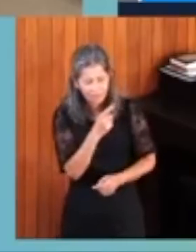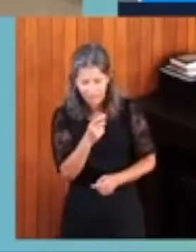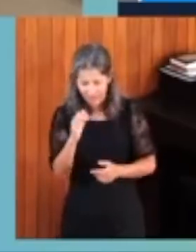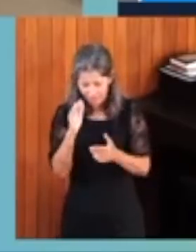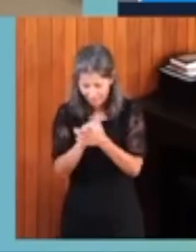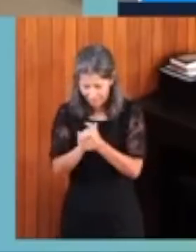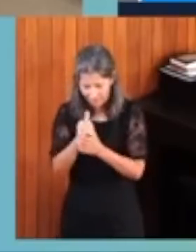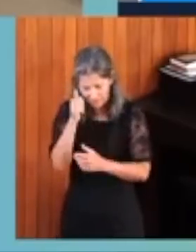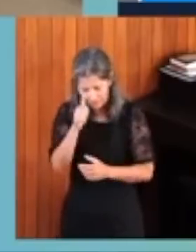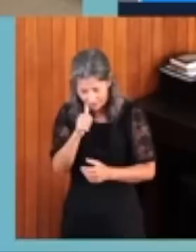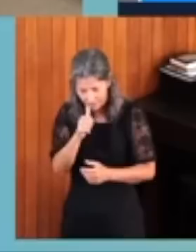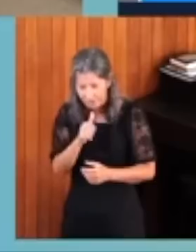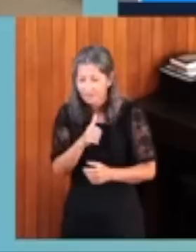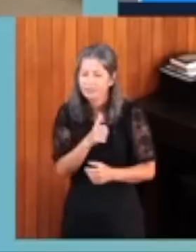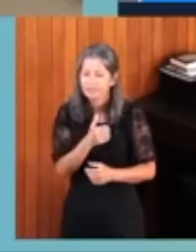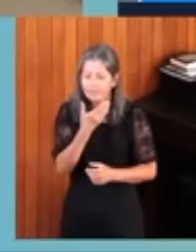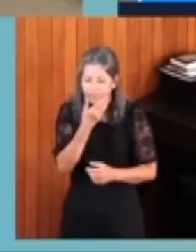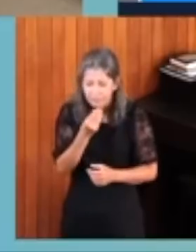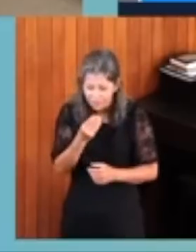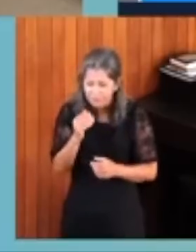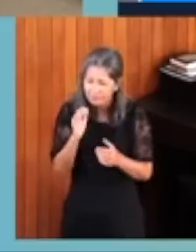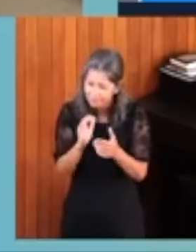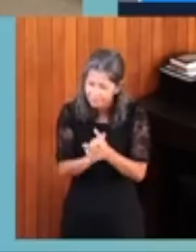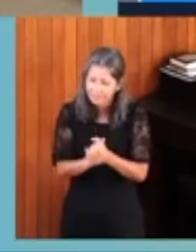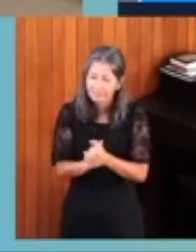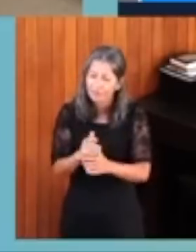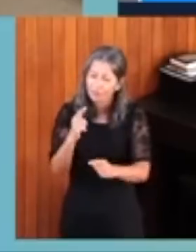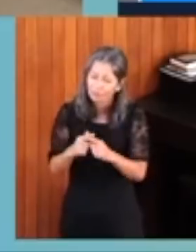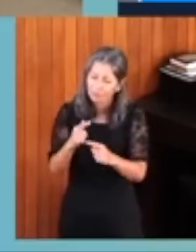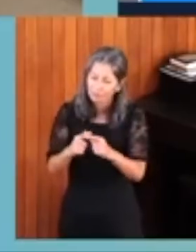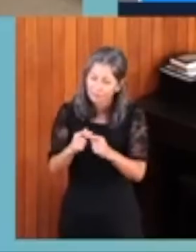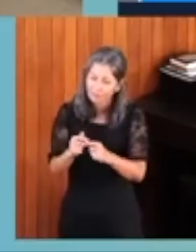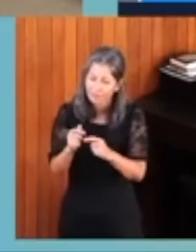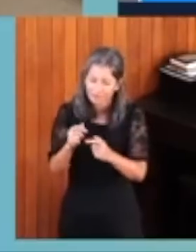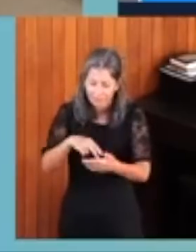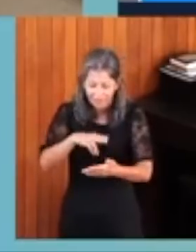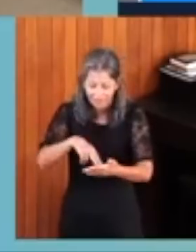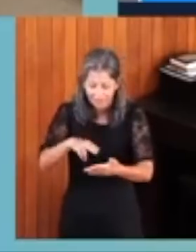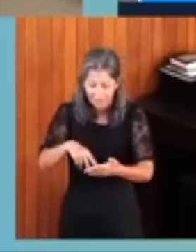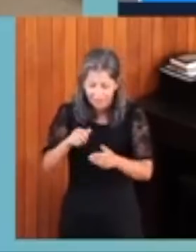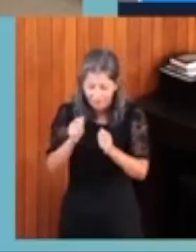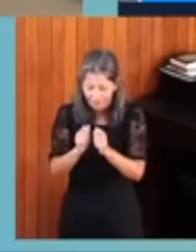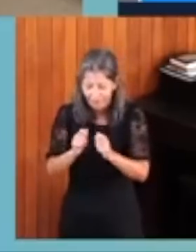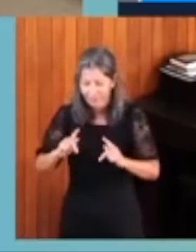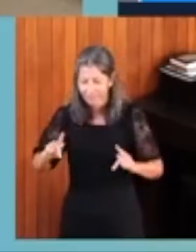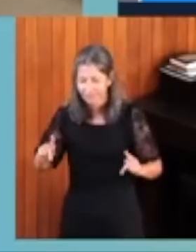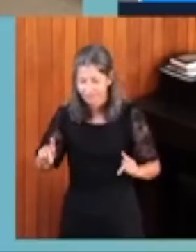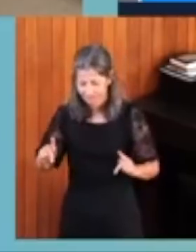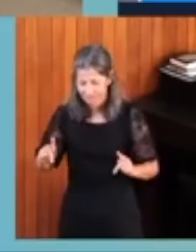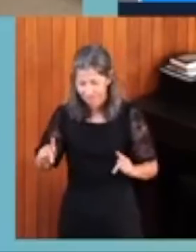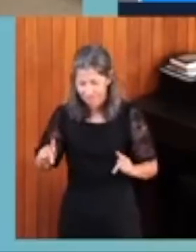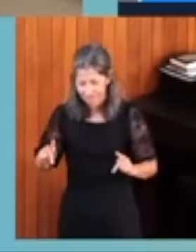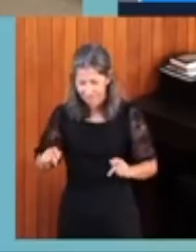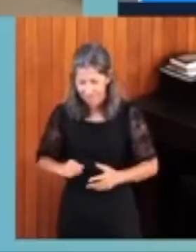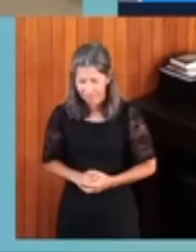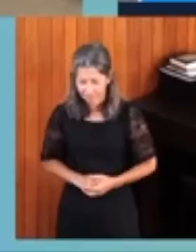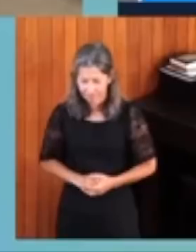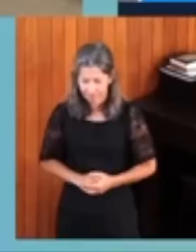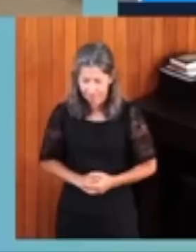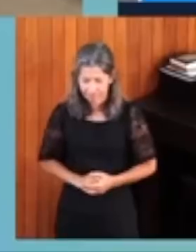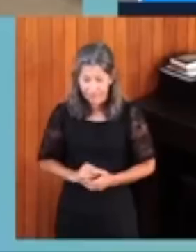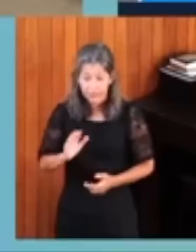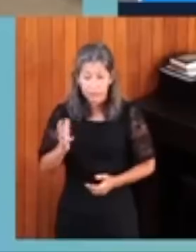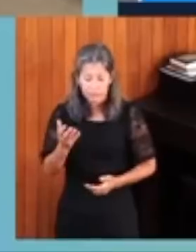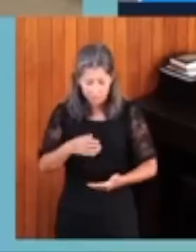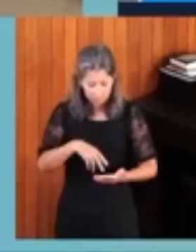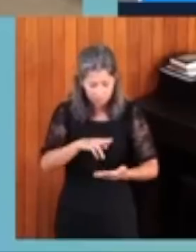estudo bíblico, Revelações do Apocalipse, de Belvedere, lá nos anos 90. Então, quando estudo Apocalipse, eu fico